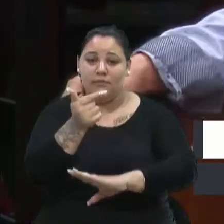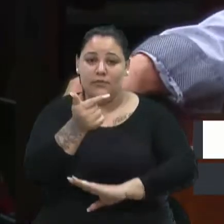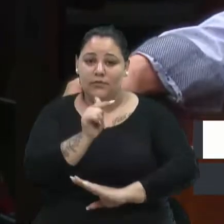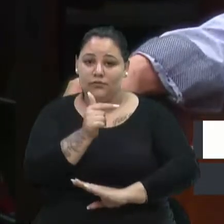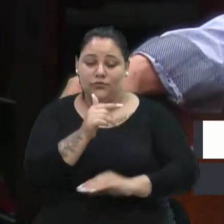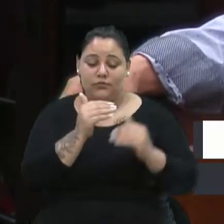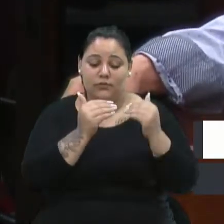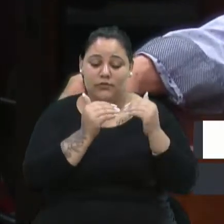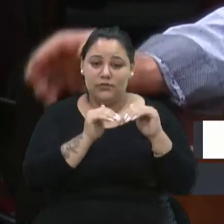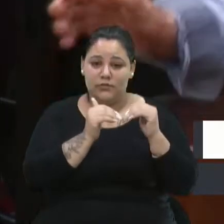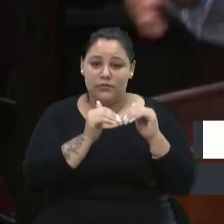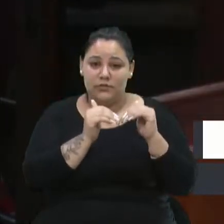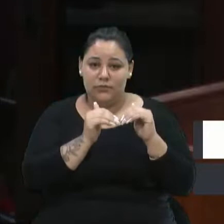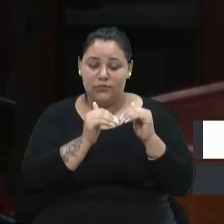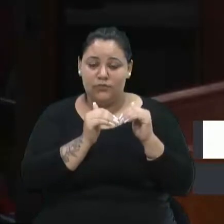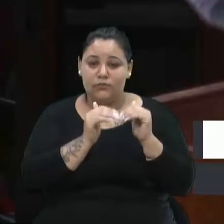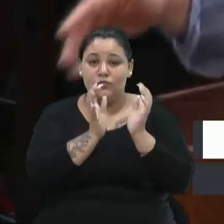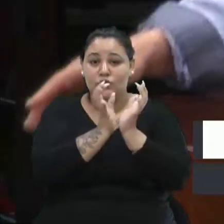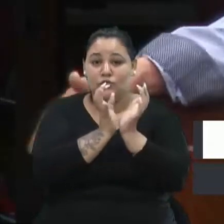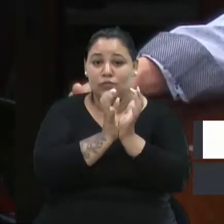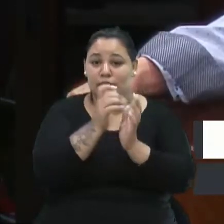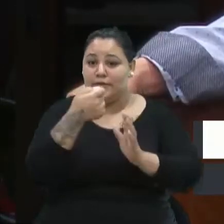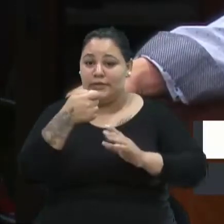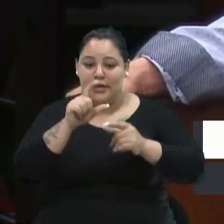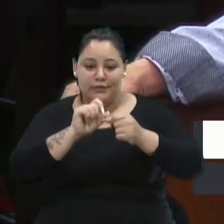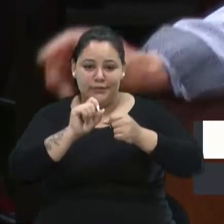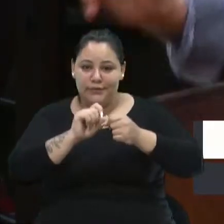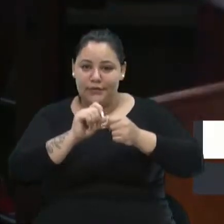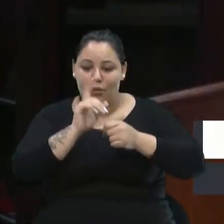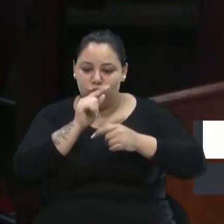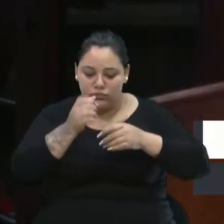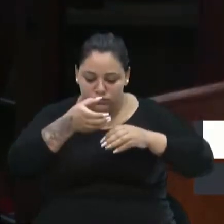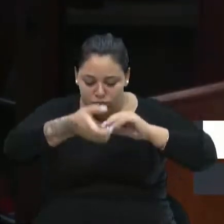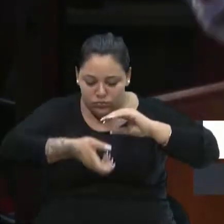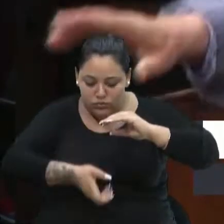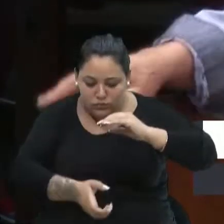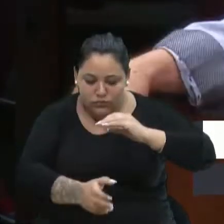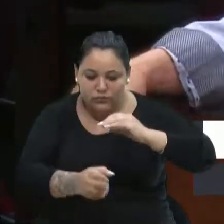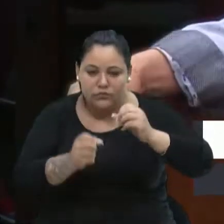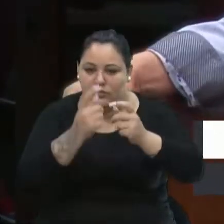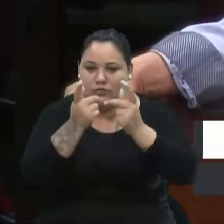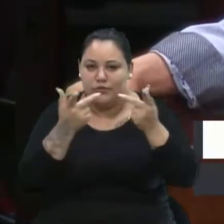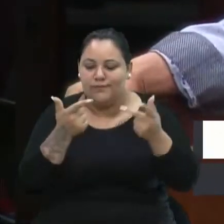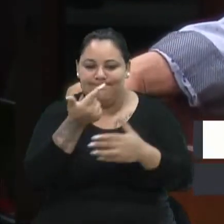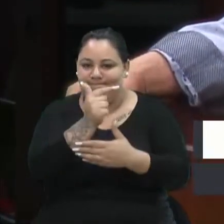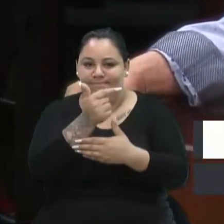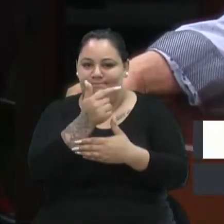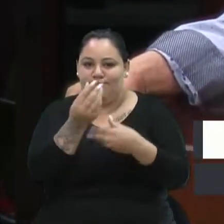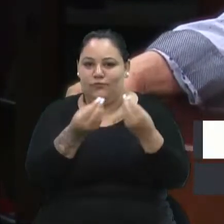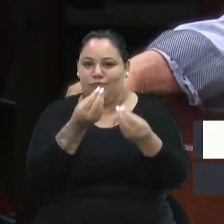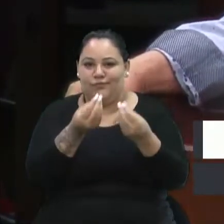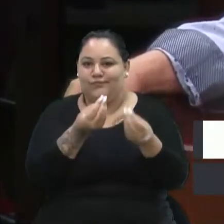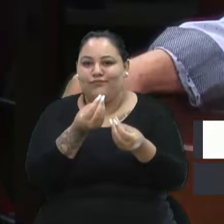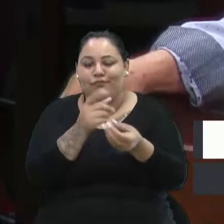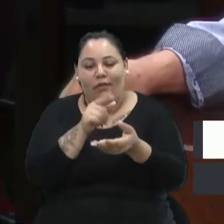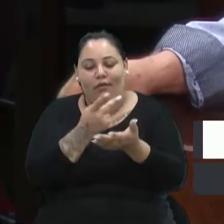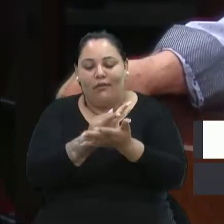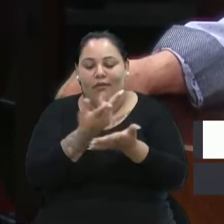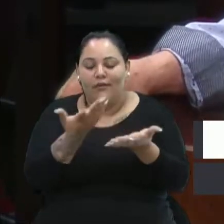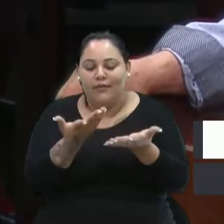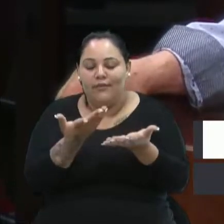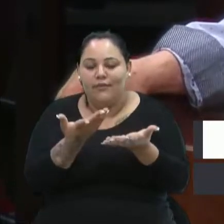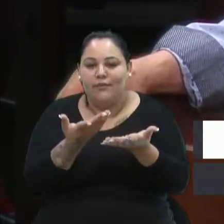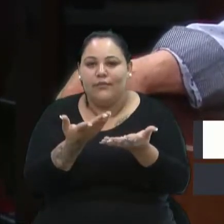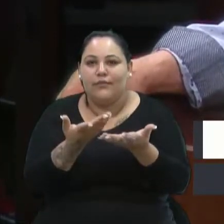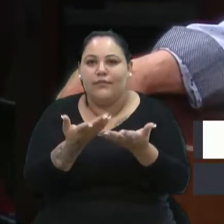a gente precisasse fazer um bueiro, tinha que carregar lá na caçamba, para depois ir atrás. Totalmente desumano isso.